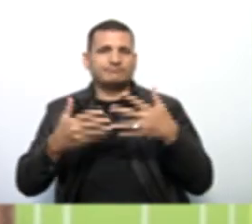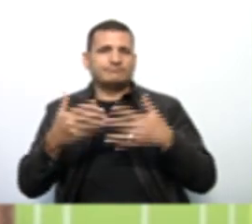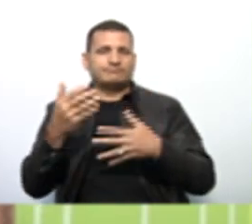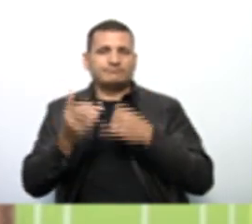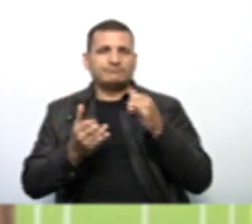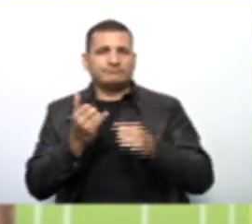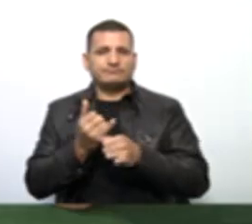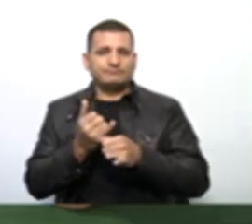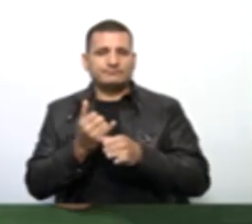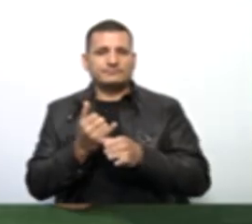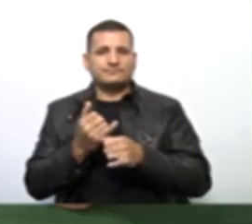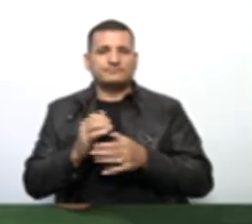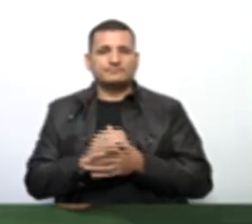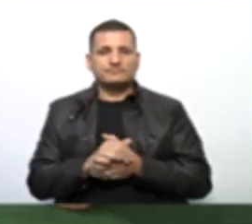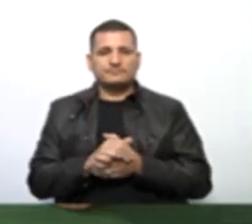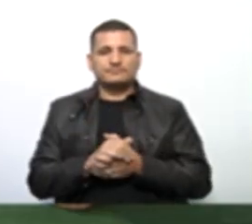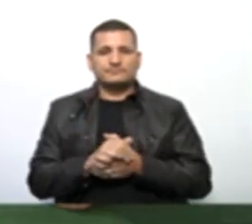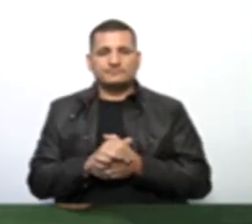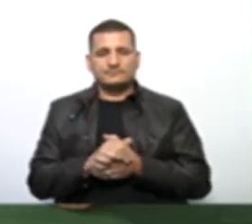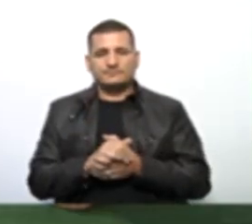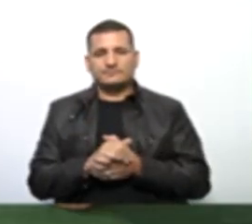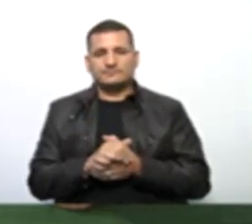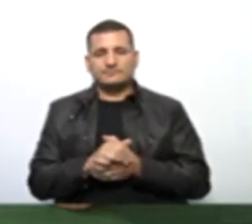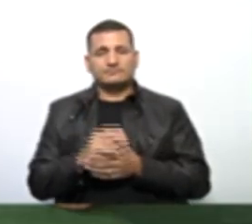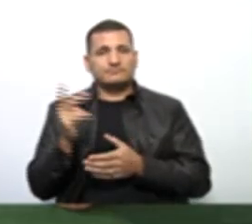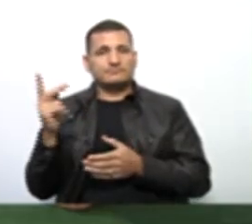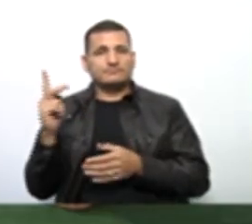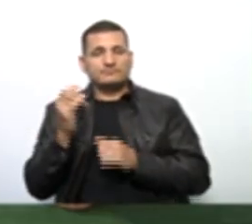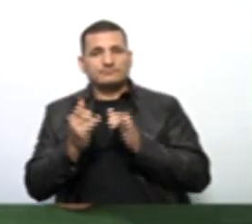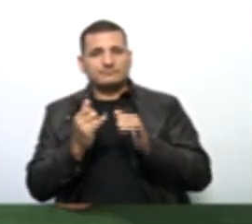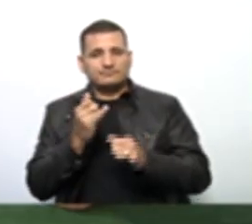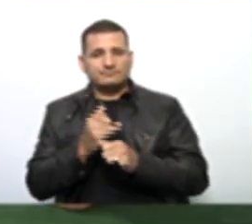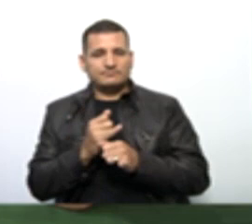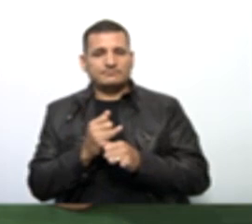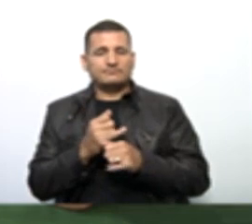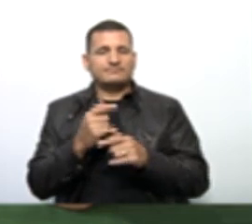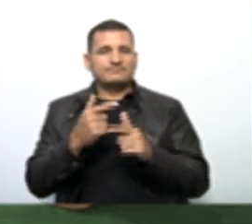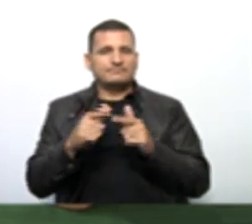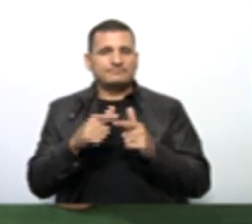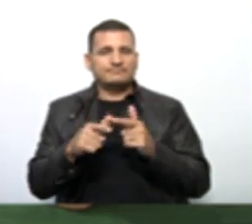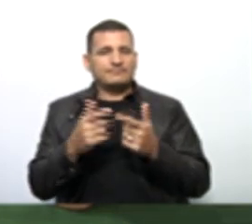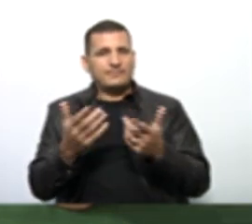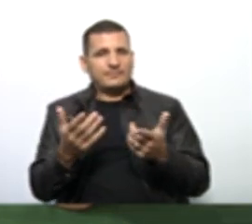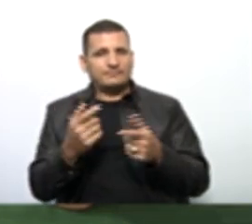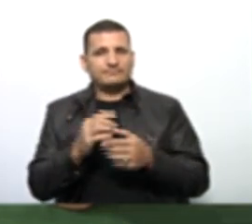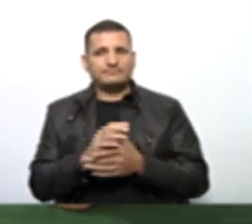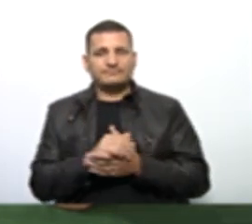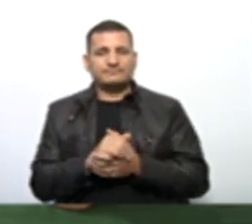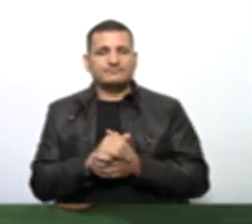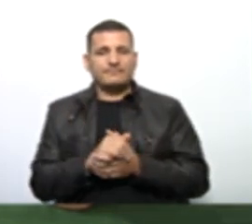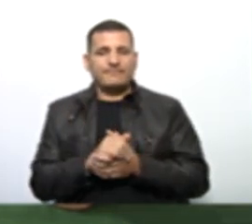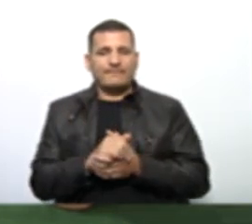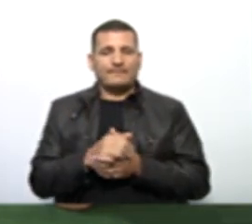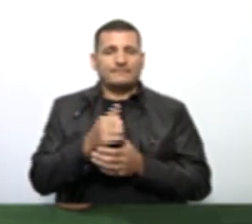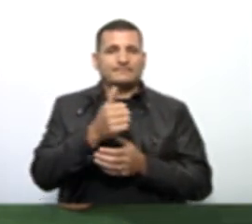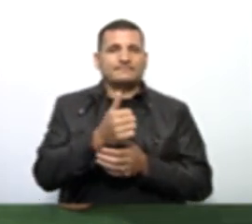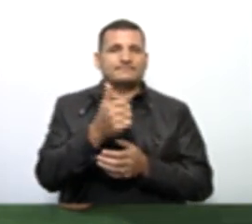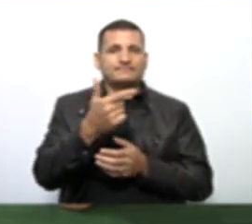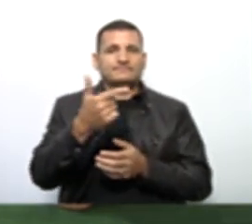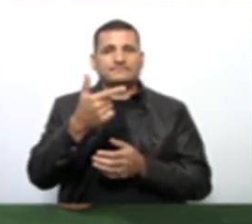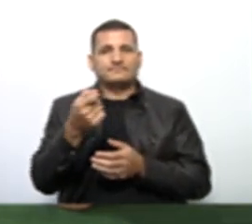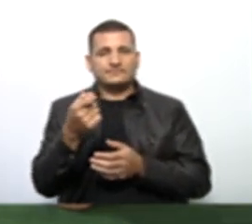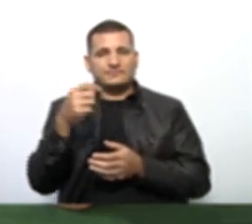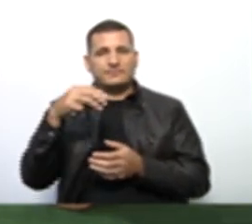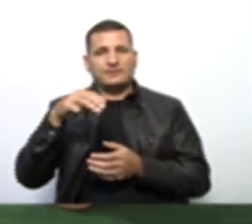expressou como funcionou então voltar com a internet lá de fachada por contradizer essa com certeza 120 meia que não chega